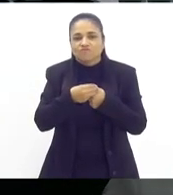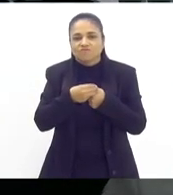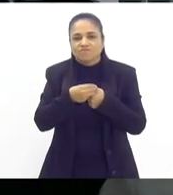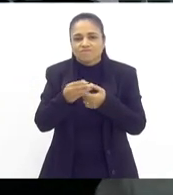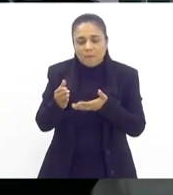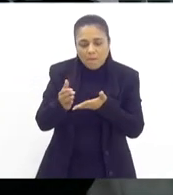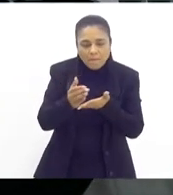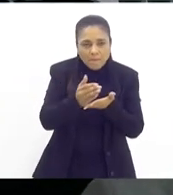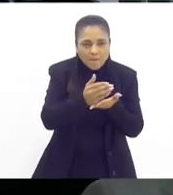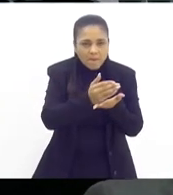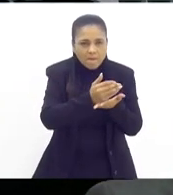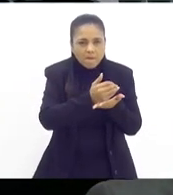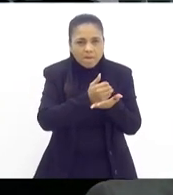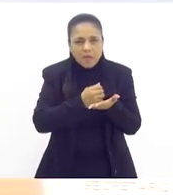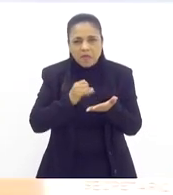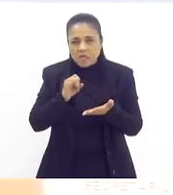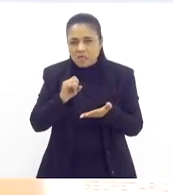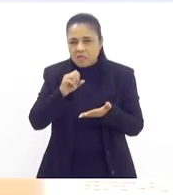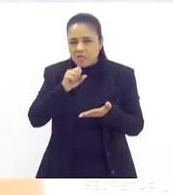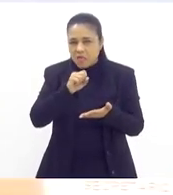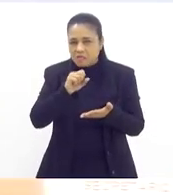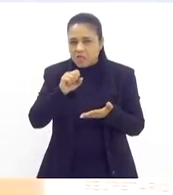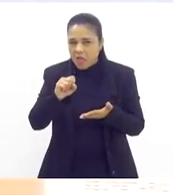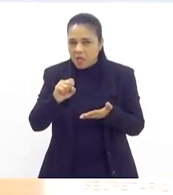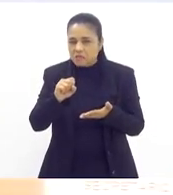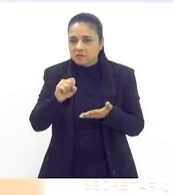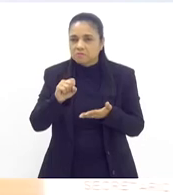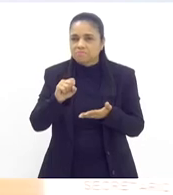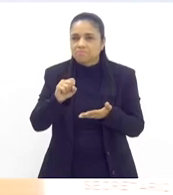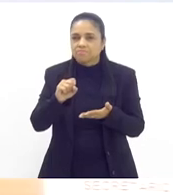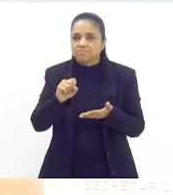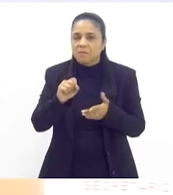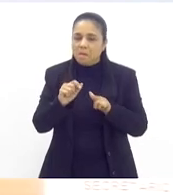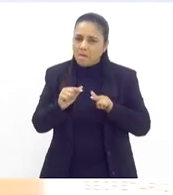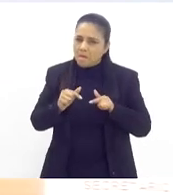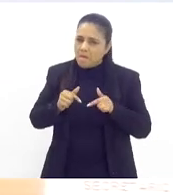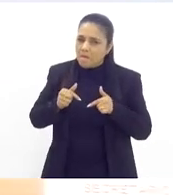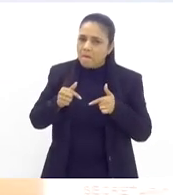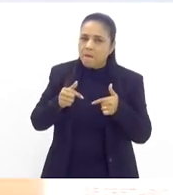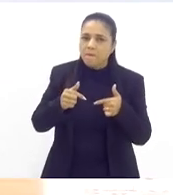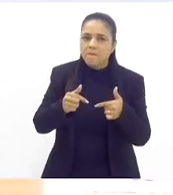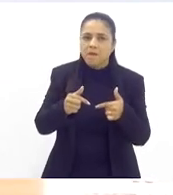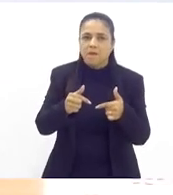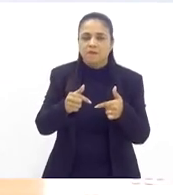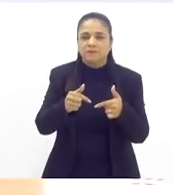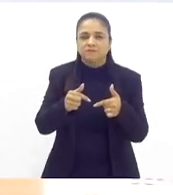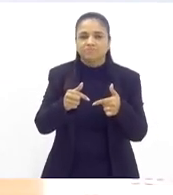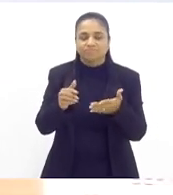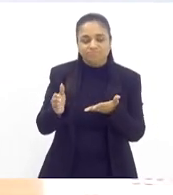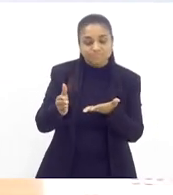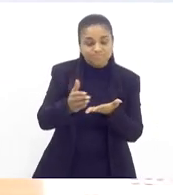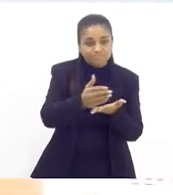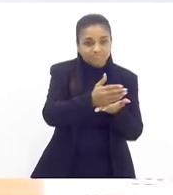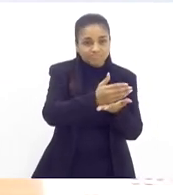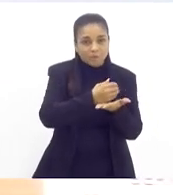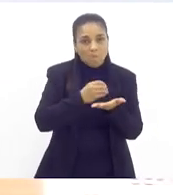a gente vai ter maior eficiência no que diz respeito e até volume de arrecadação.